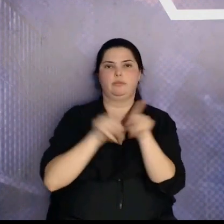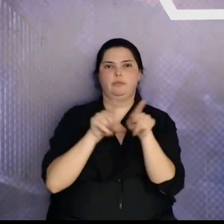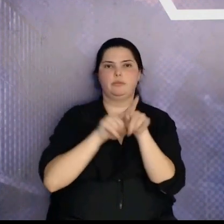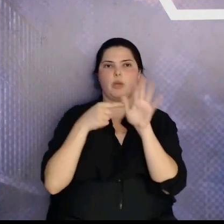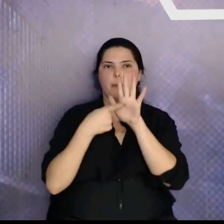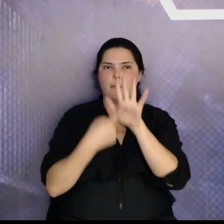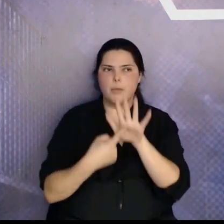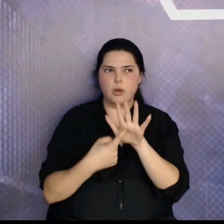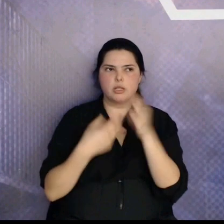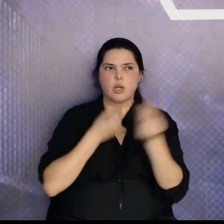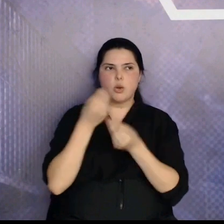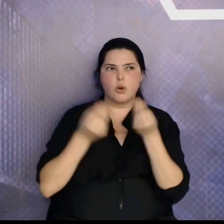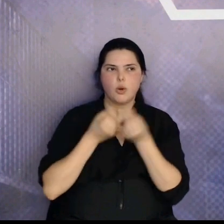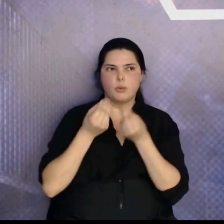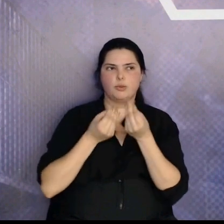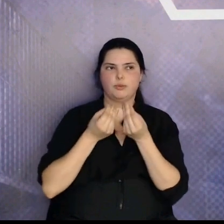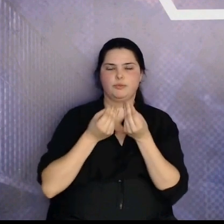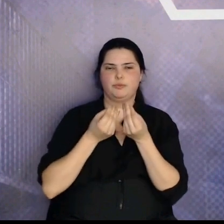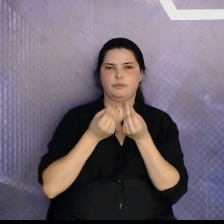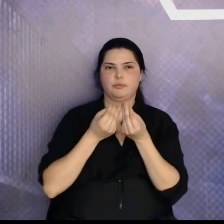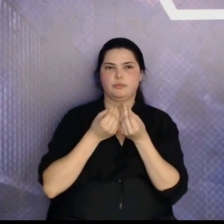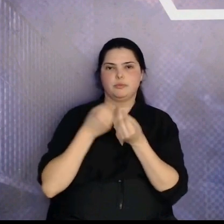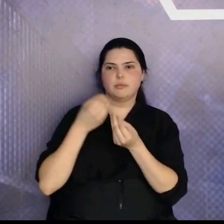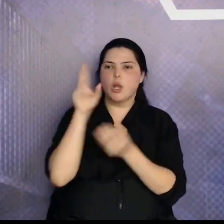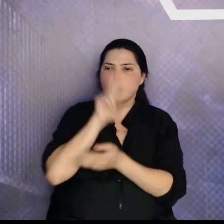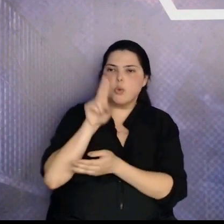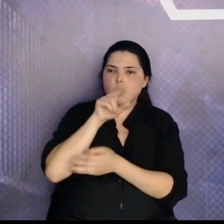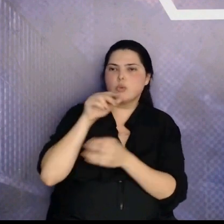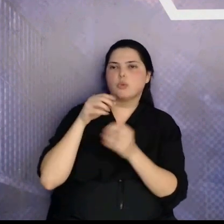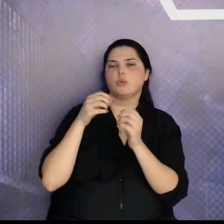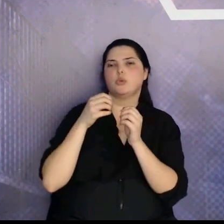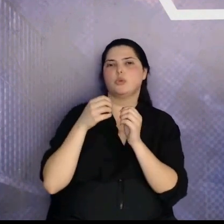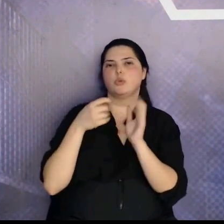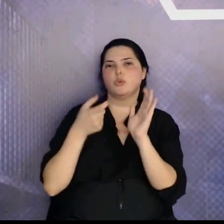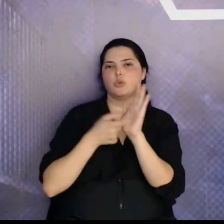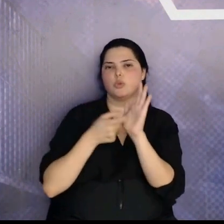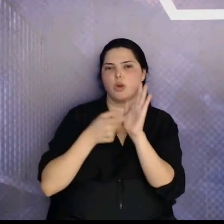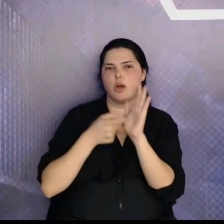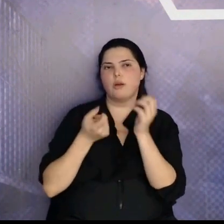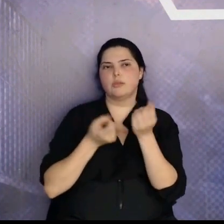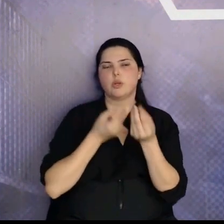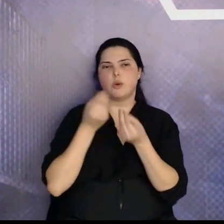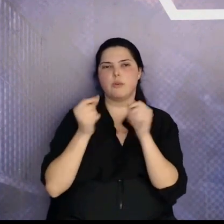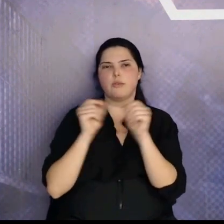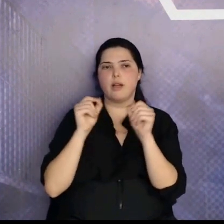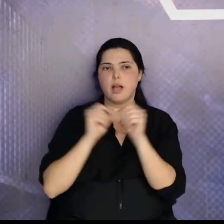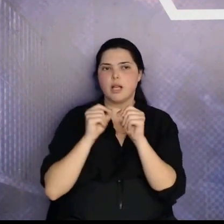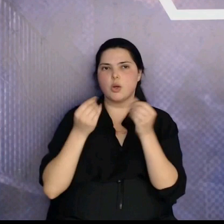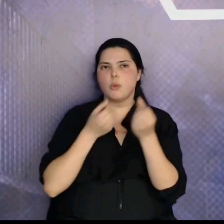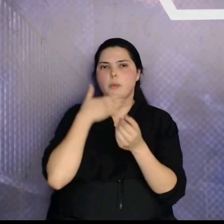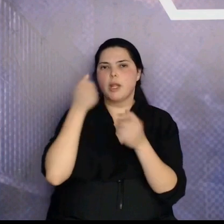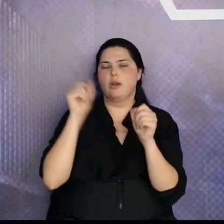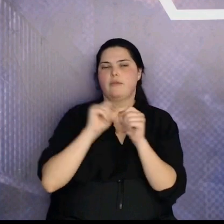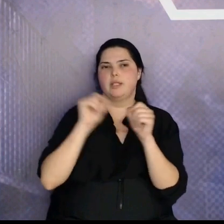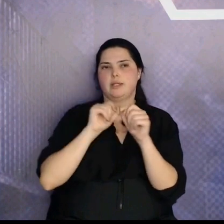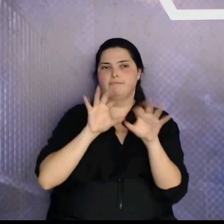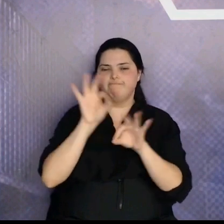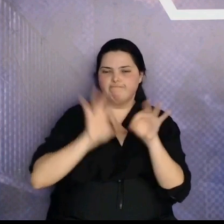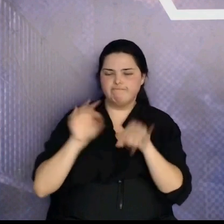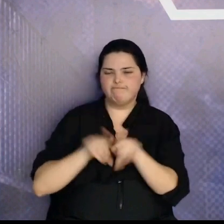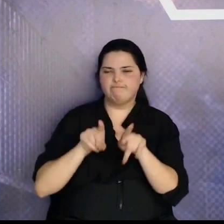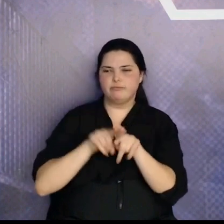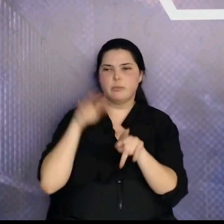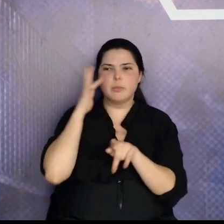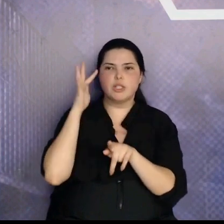um pouco como é que é a utilização de alguma aplicação e como é que a gente pode melhorar isso, né? Eu fico imaginando